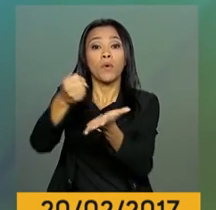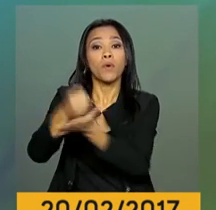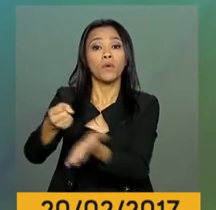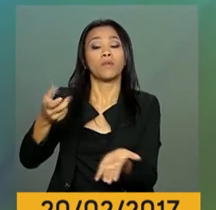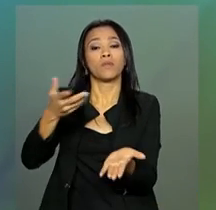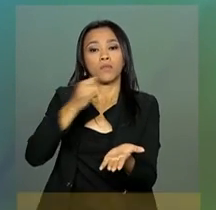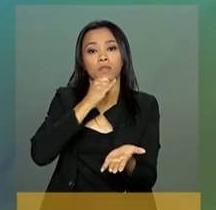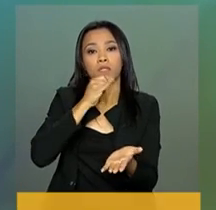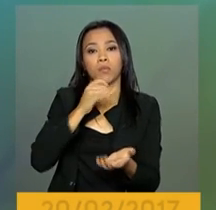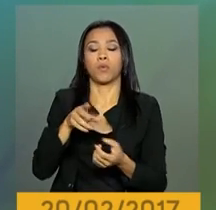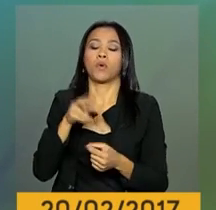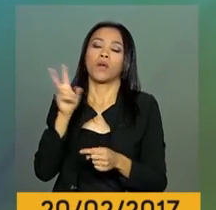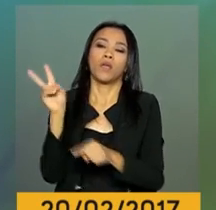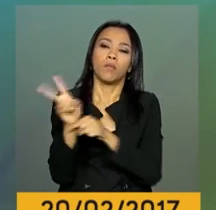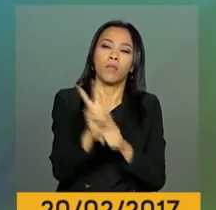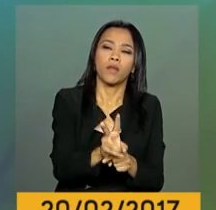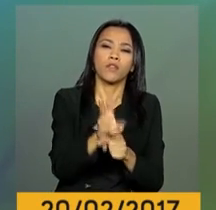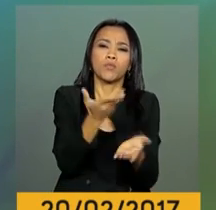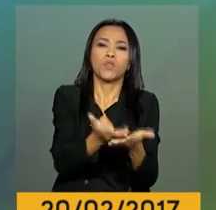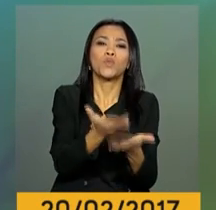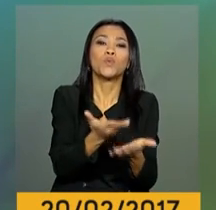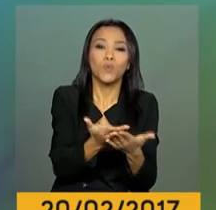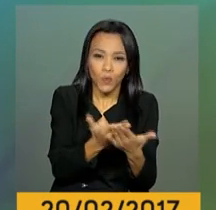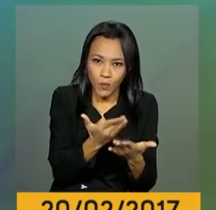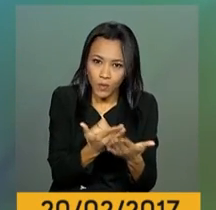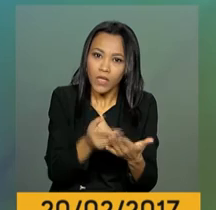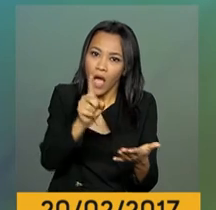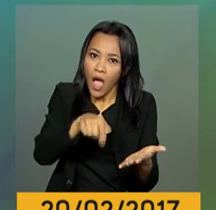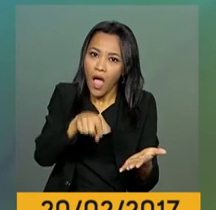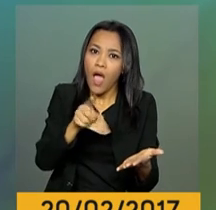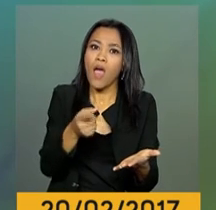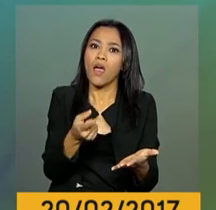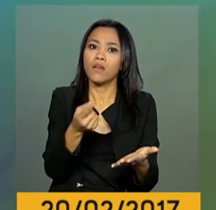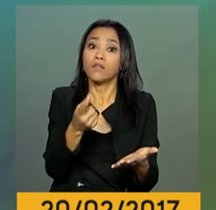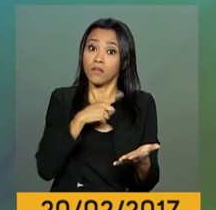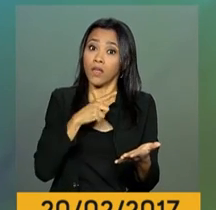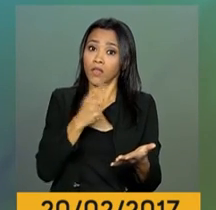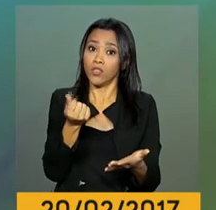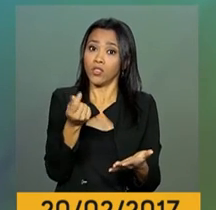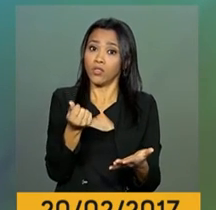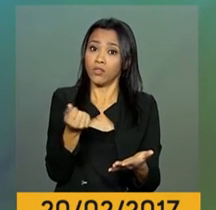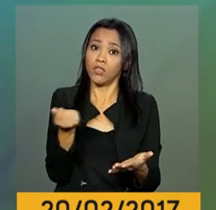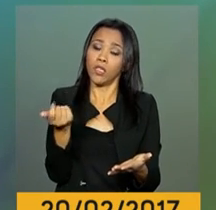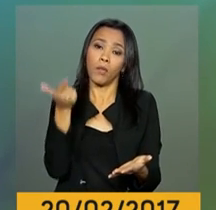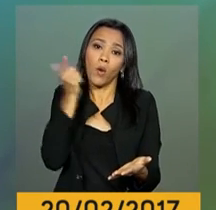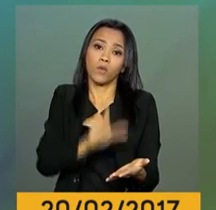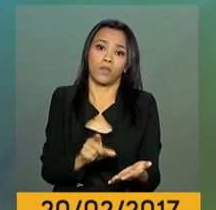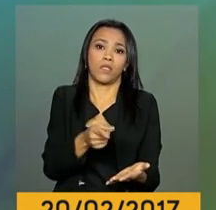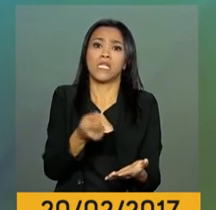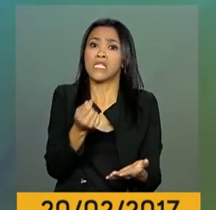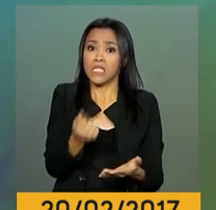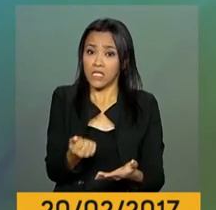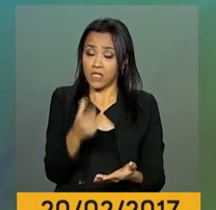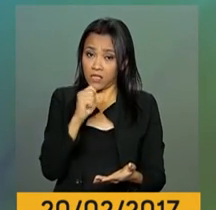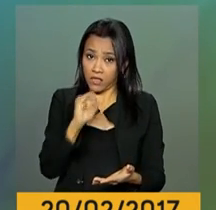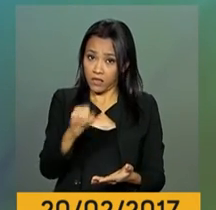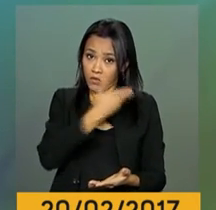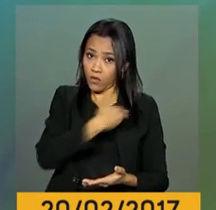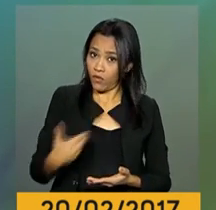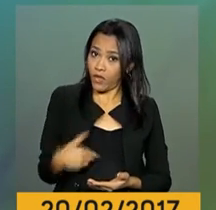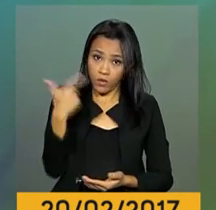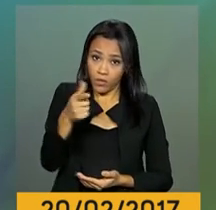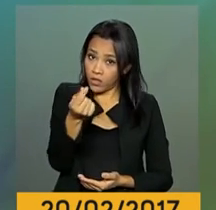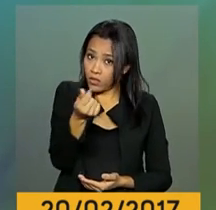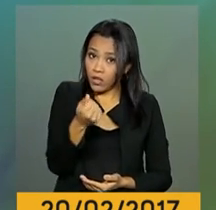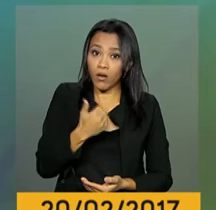tipo financiamento estudantil, que deriva da possibilidade do poder público ter dinheiro para sustentar. Se o poder público não tiver dinheiro para sustentar, ele